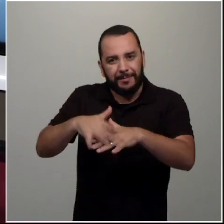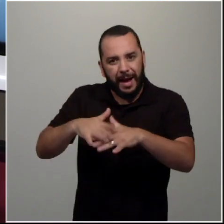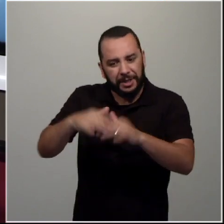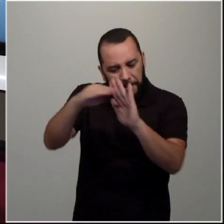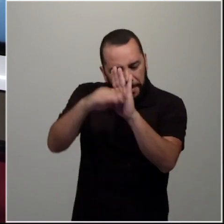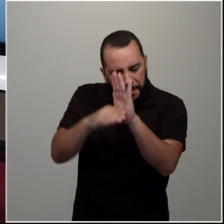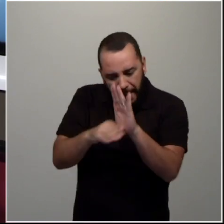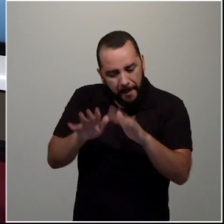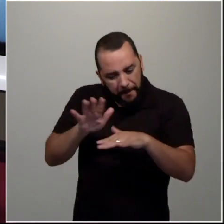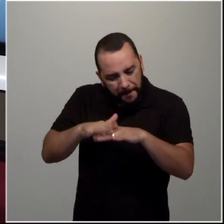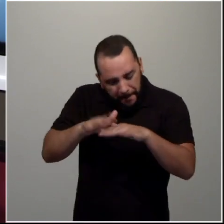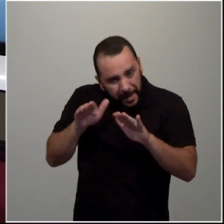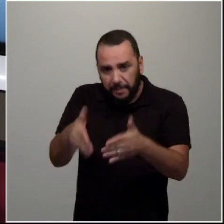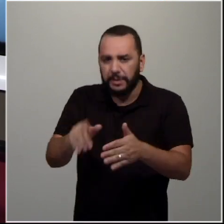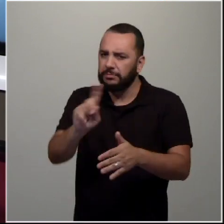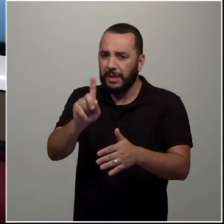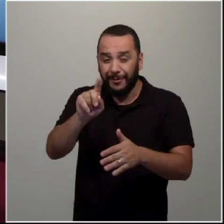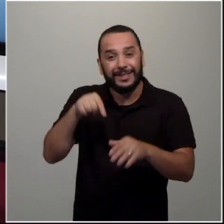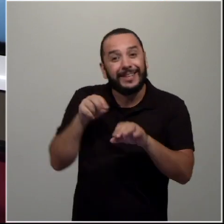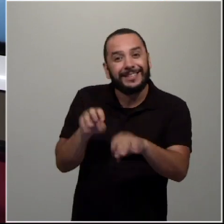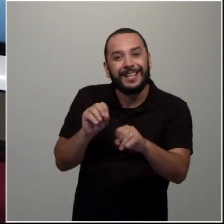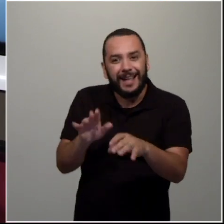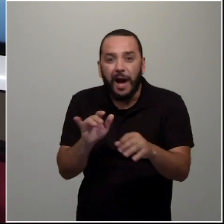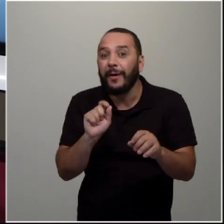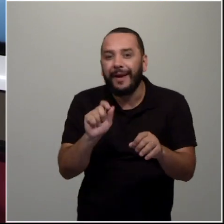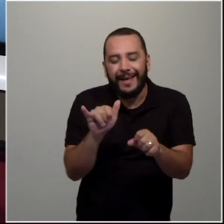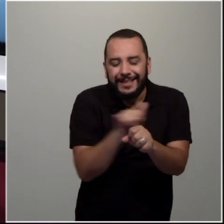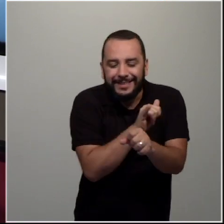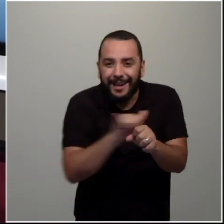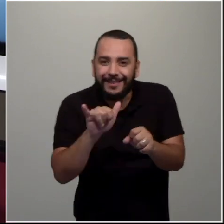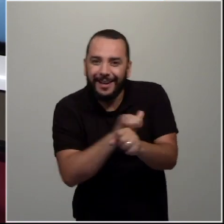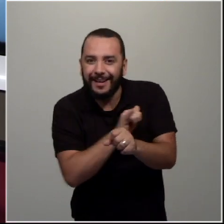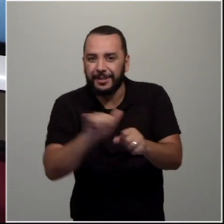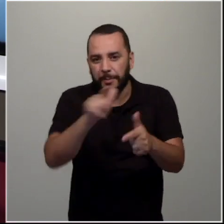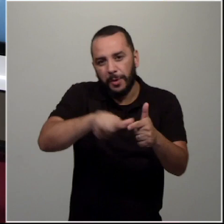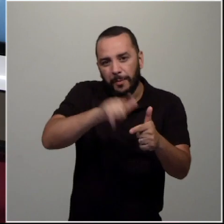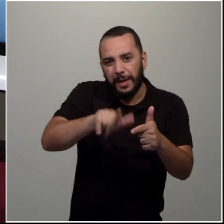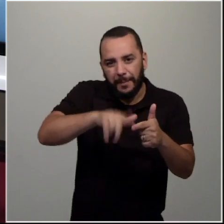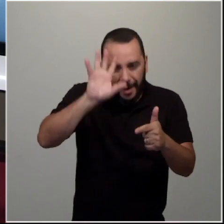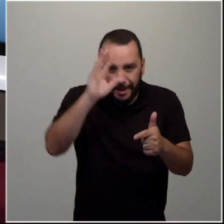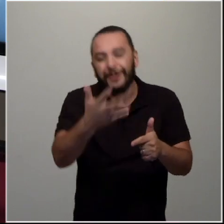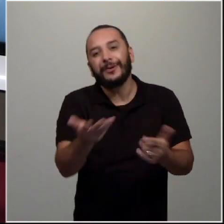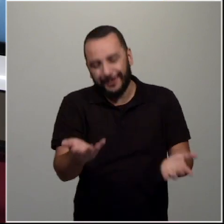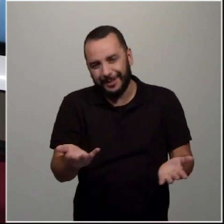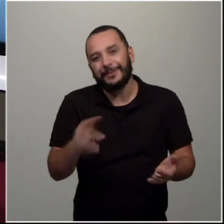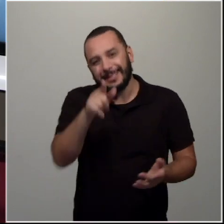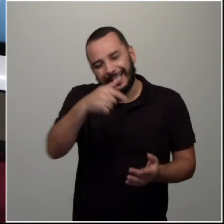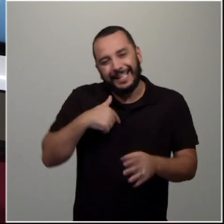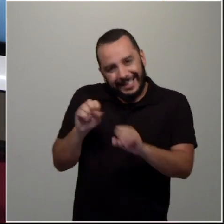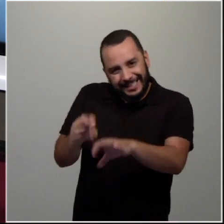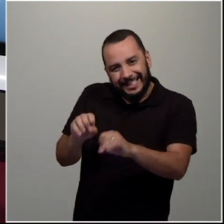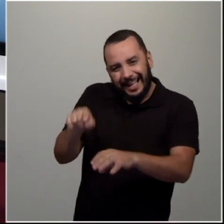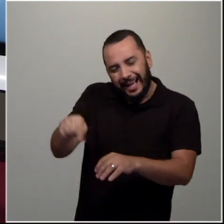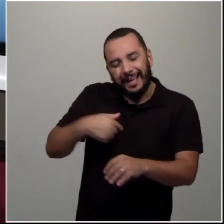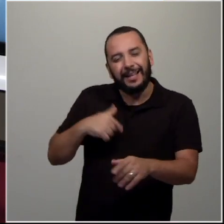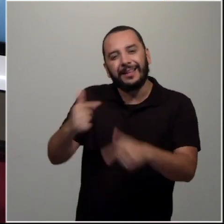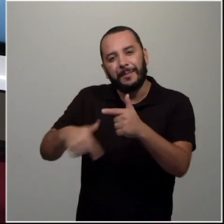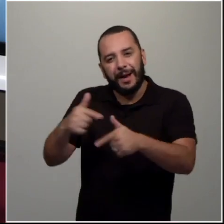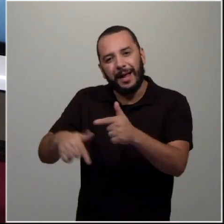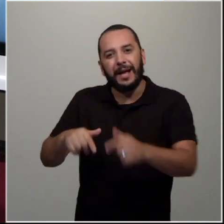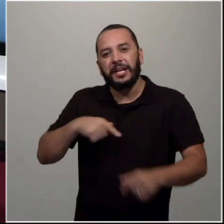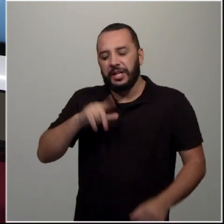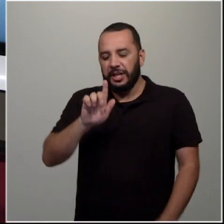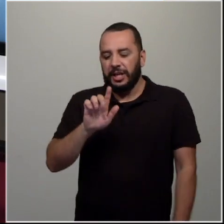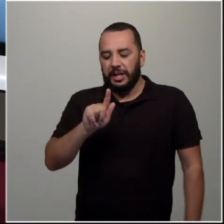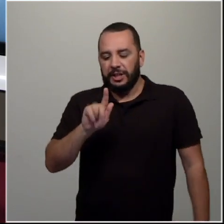você vai ensinar também estratégias para se resolver problemas então você vai ensinar o aluno a trabalhar com generalização trabalhar